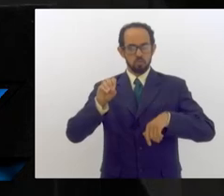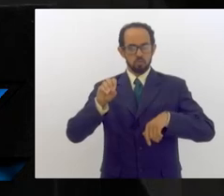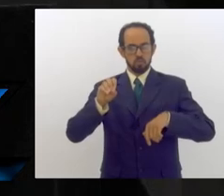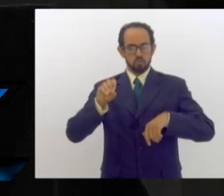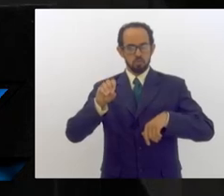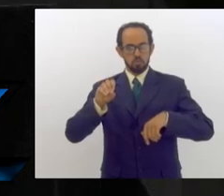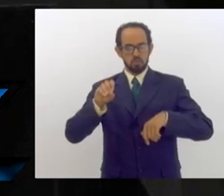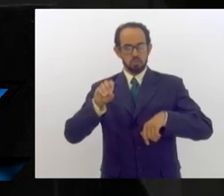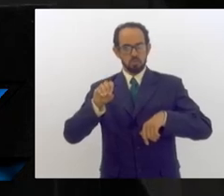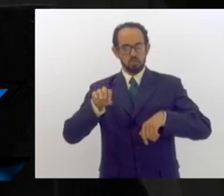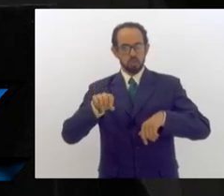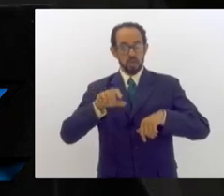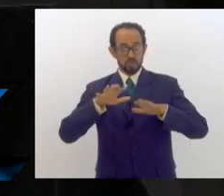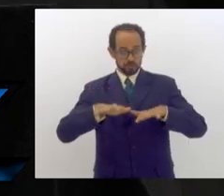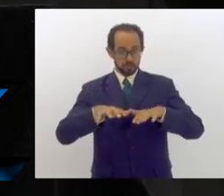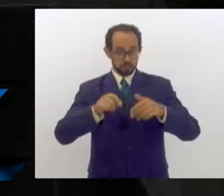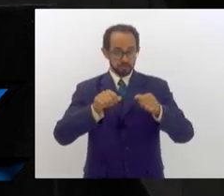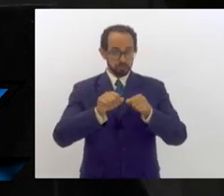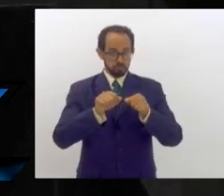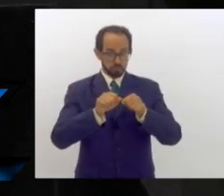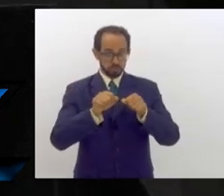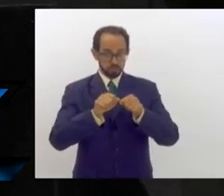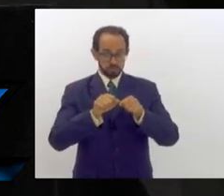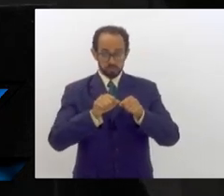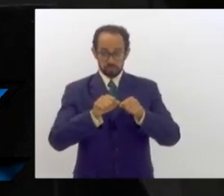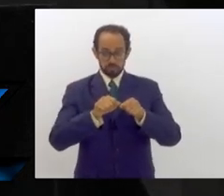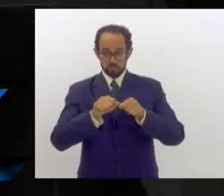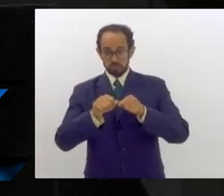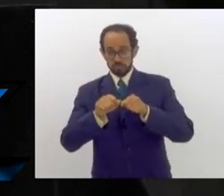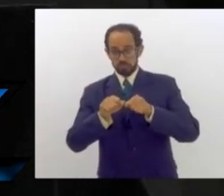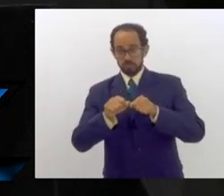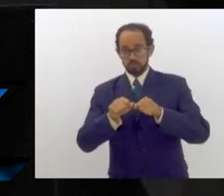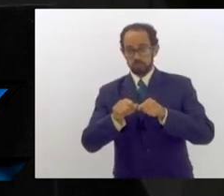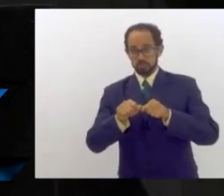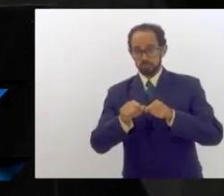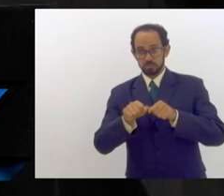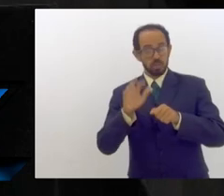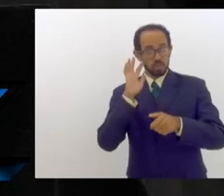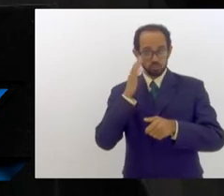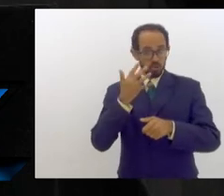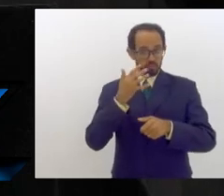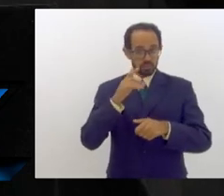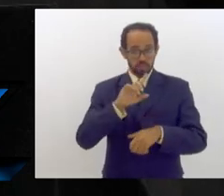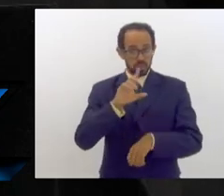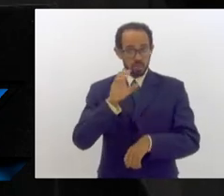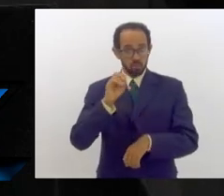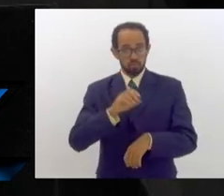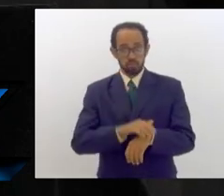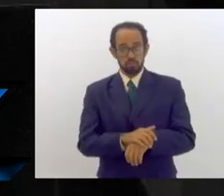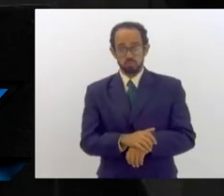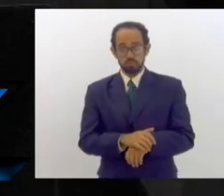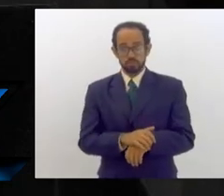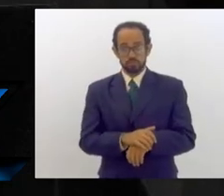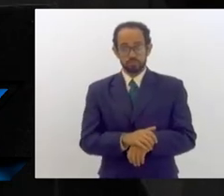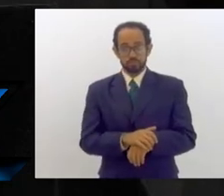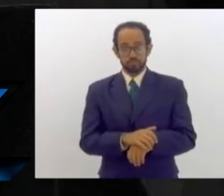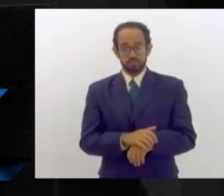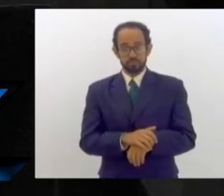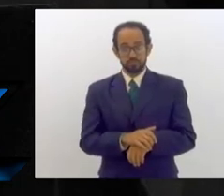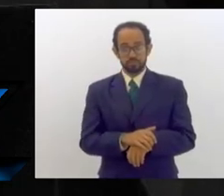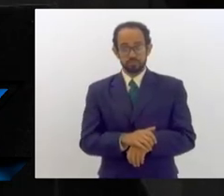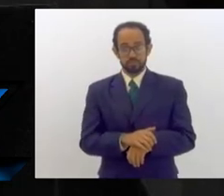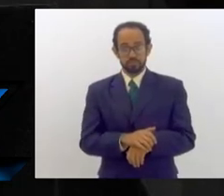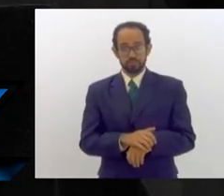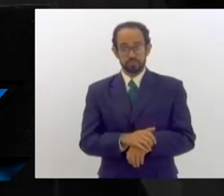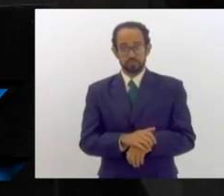se discursa se mostra etc se resolve não então como é que a gente vai sentado